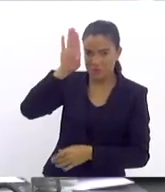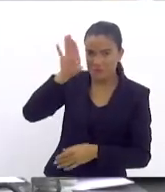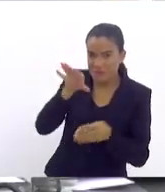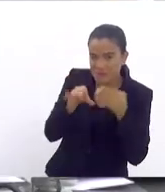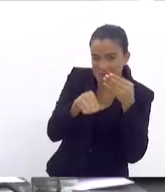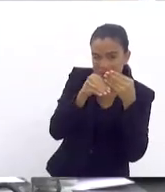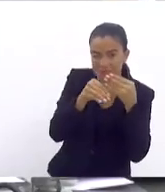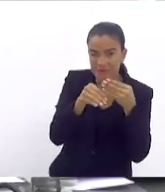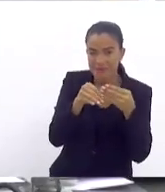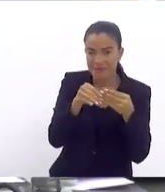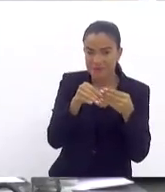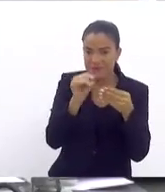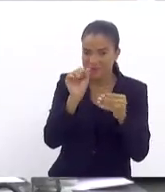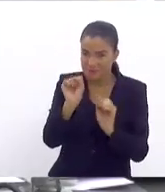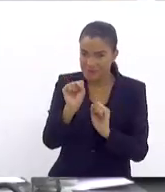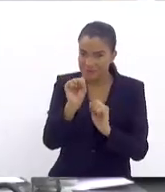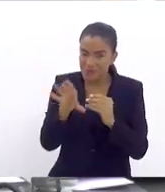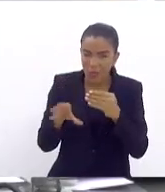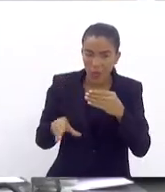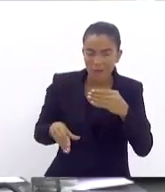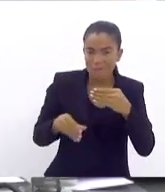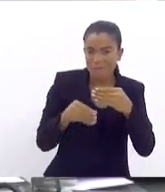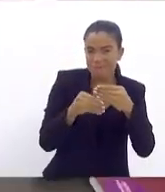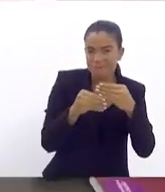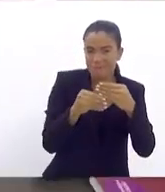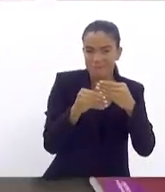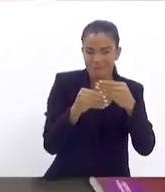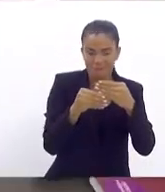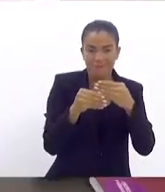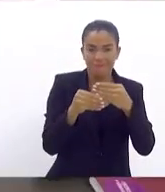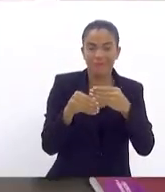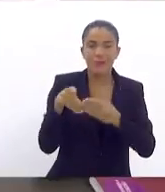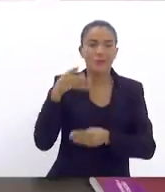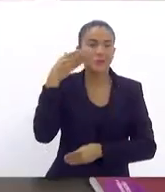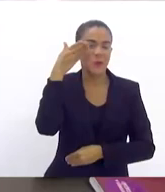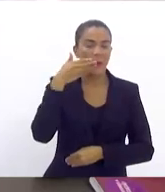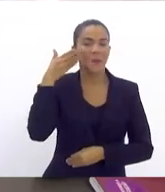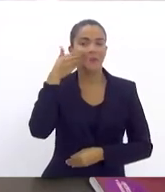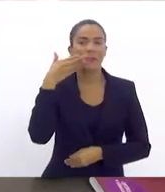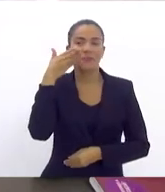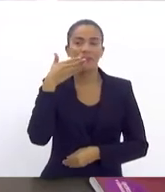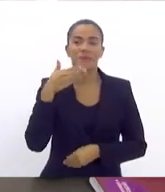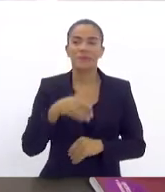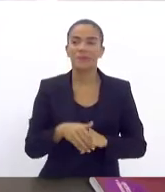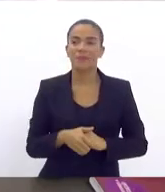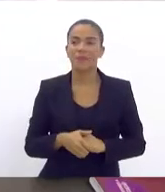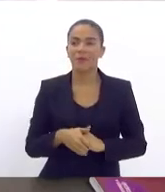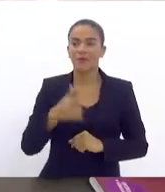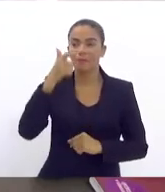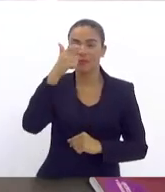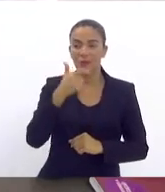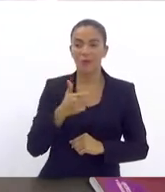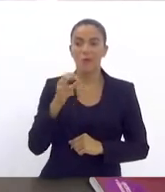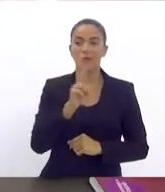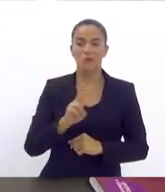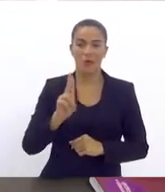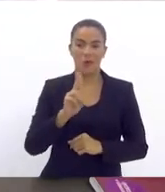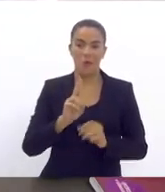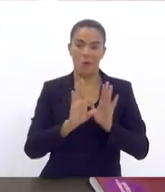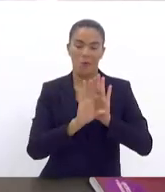Claro. Só adendando na sua argumentação, eu vou usar um